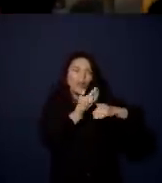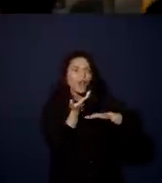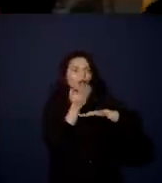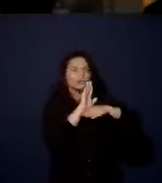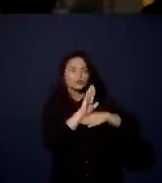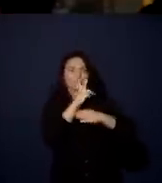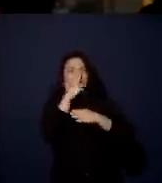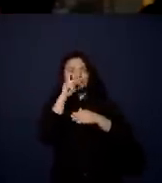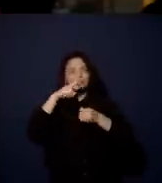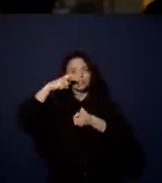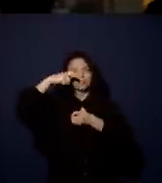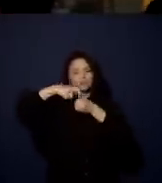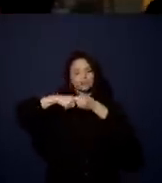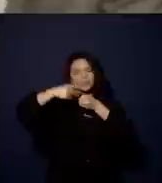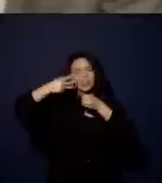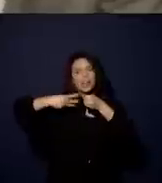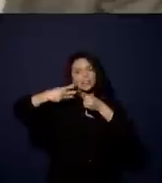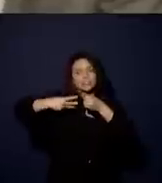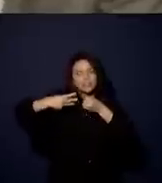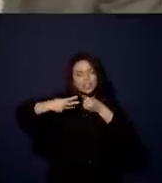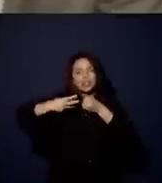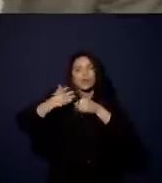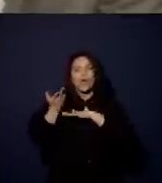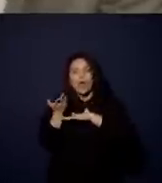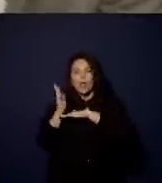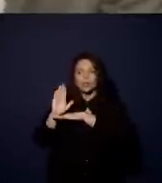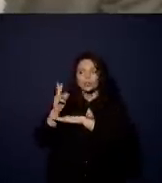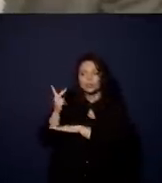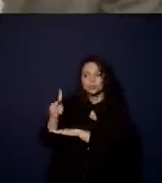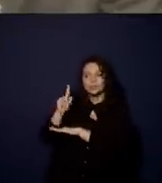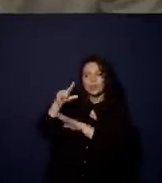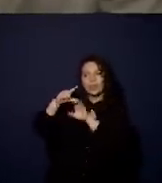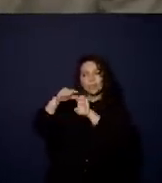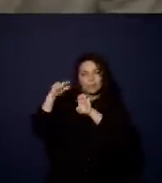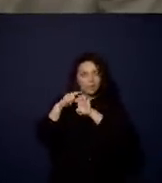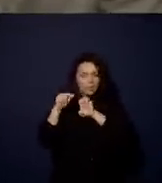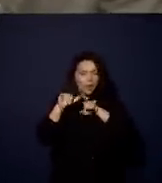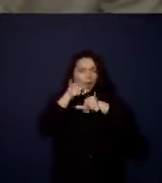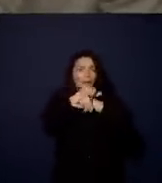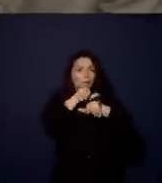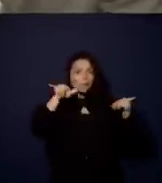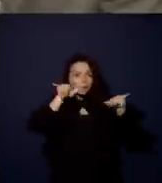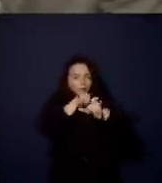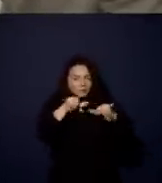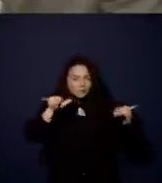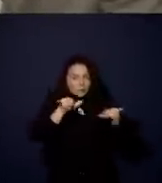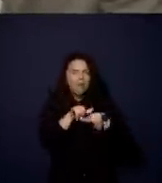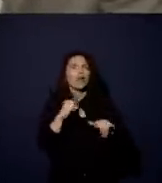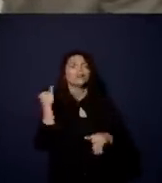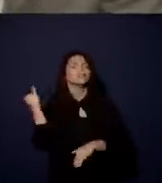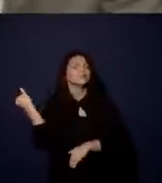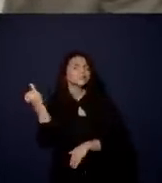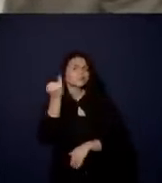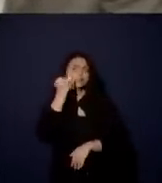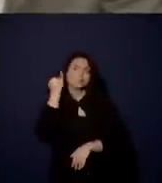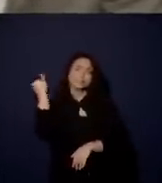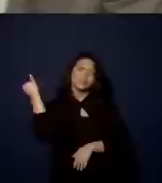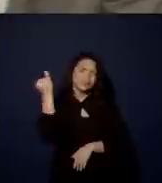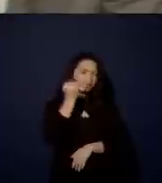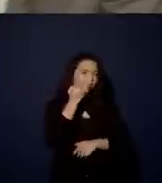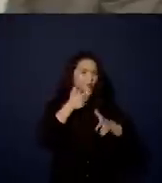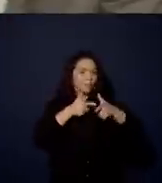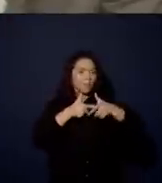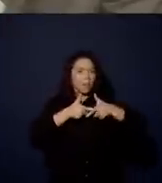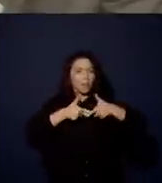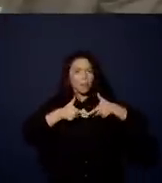terceiriza em todas essas gestão para gente publicidade né que é um negócio hoje cada vez mais importante